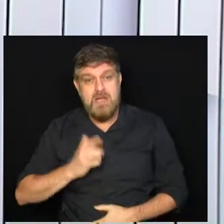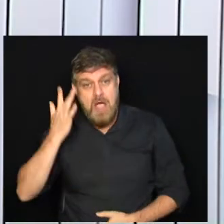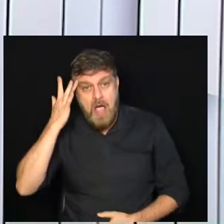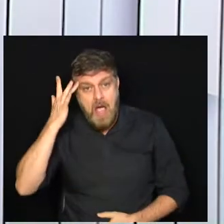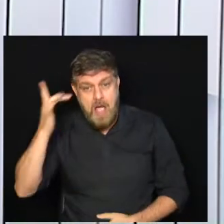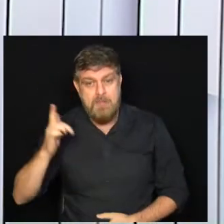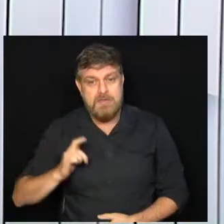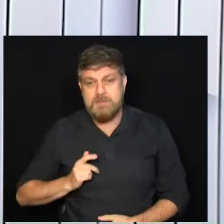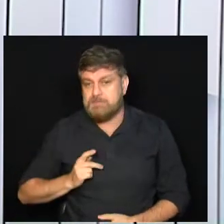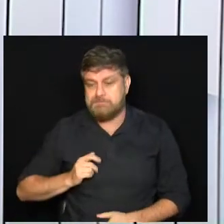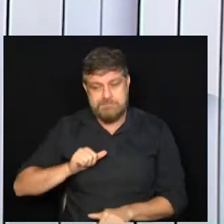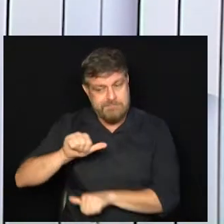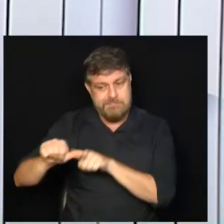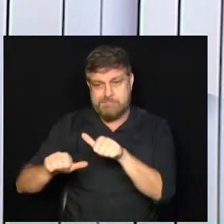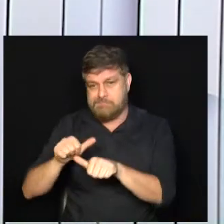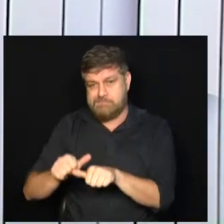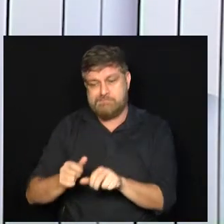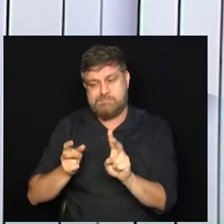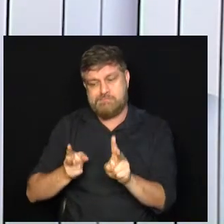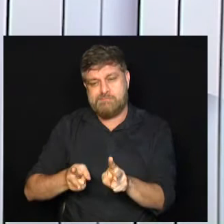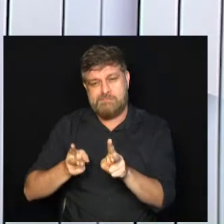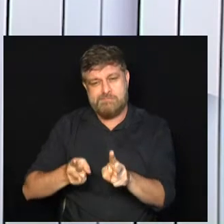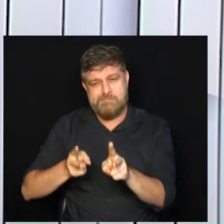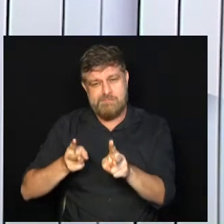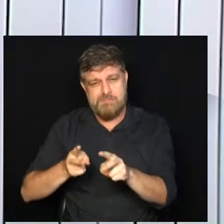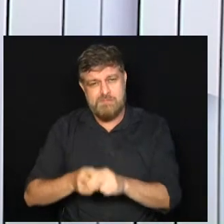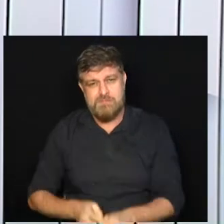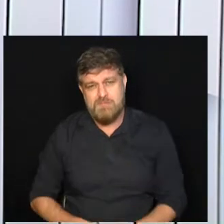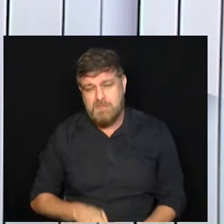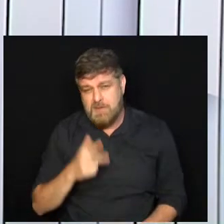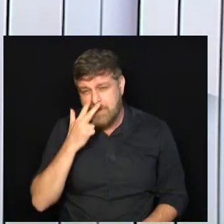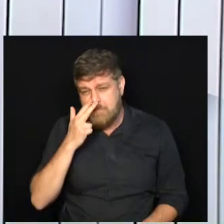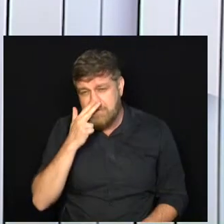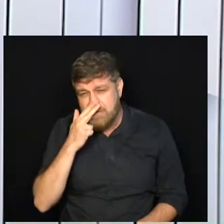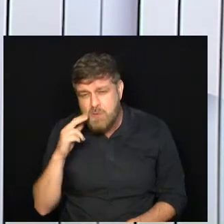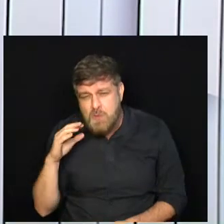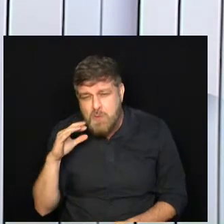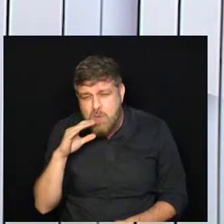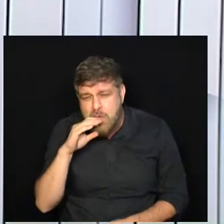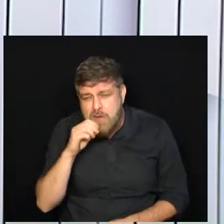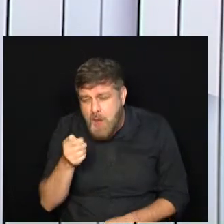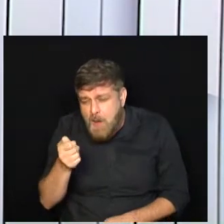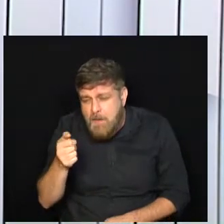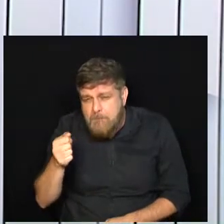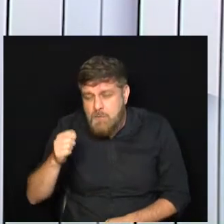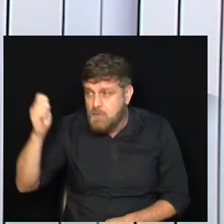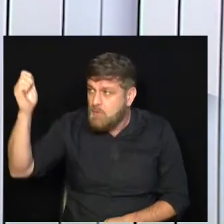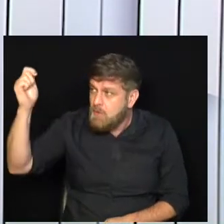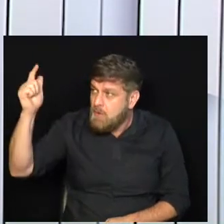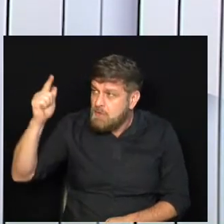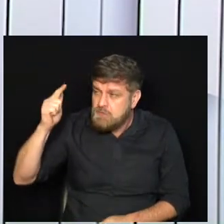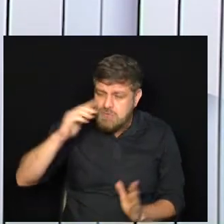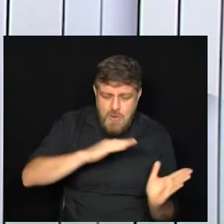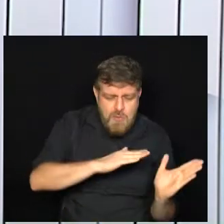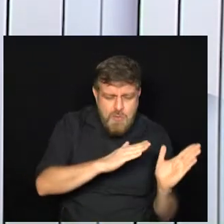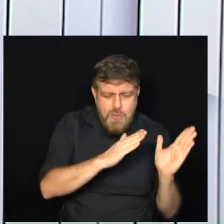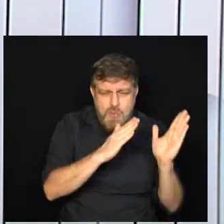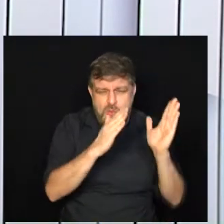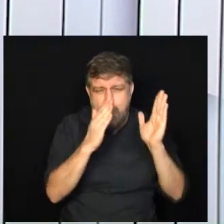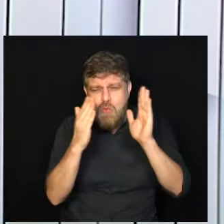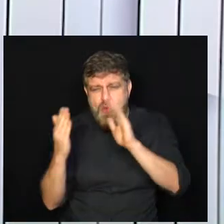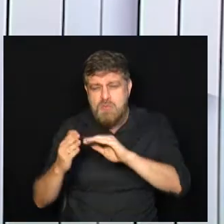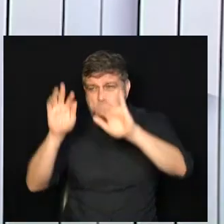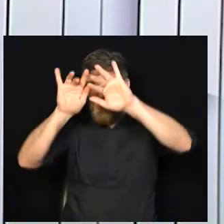muitas mudanças, viu? Fica um pouco só mais quente o dia. O sol aparece durante toda a sexta-feira, sem